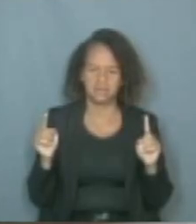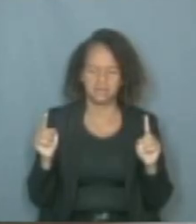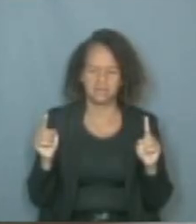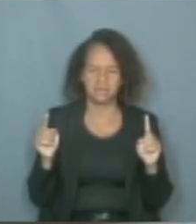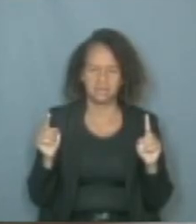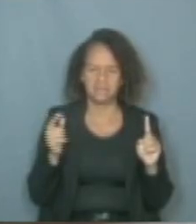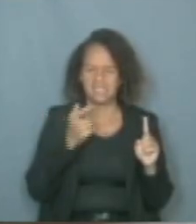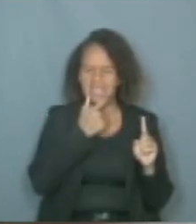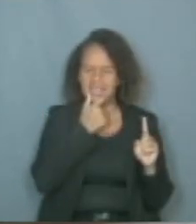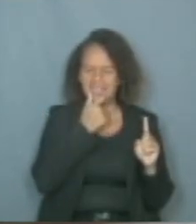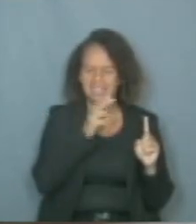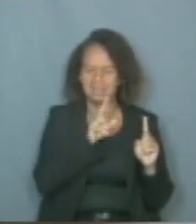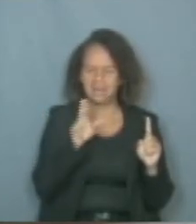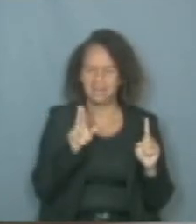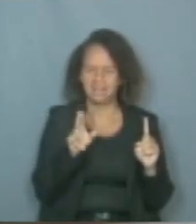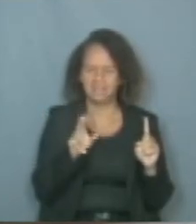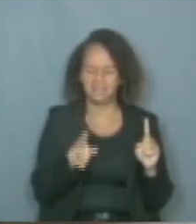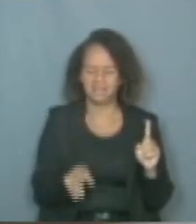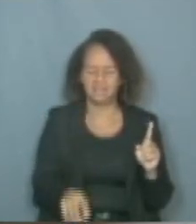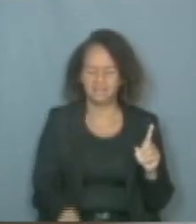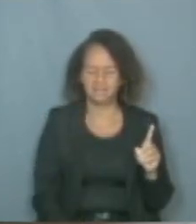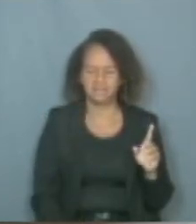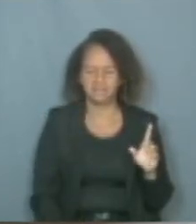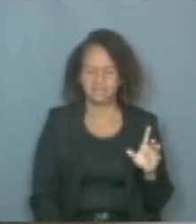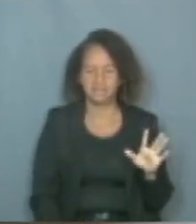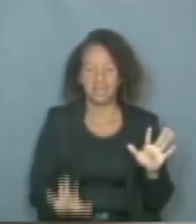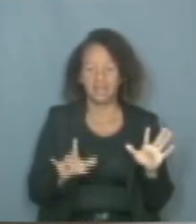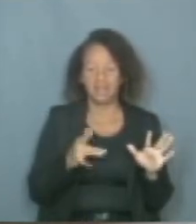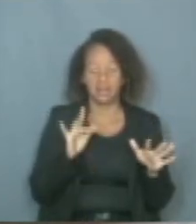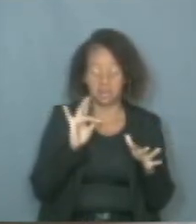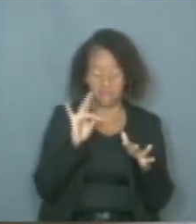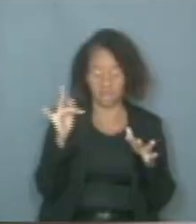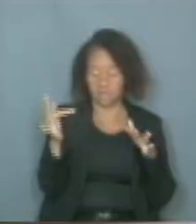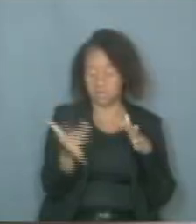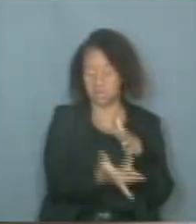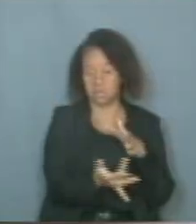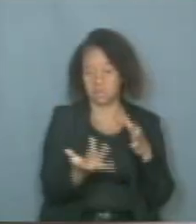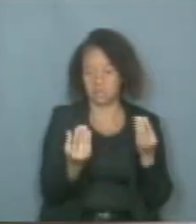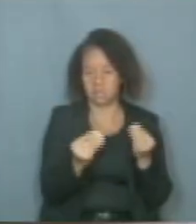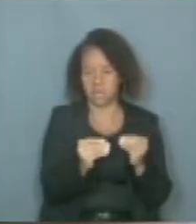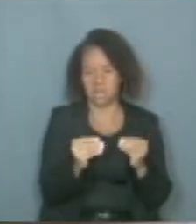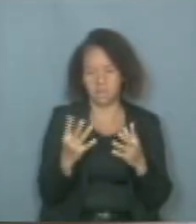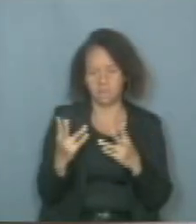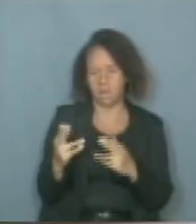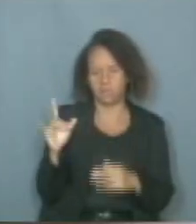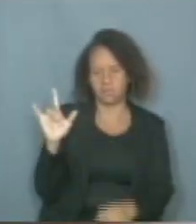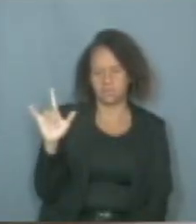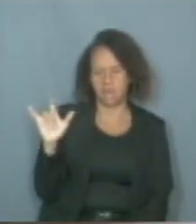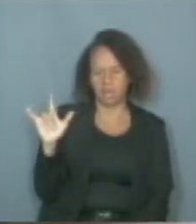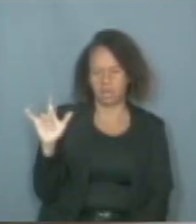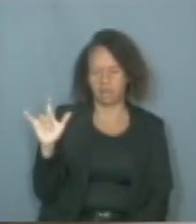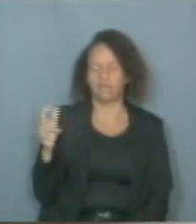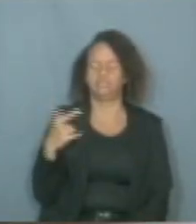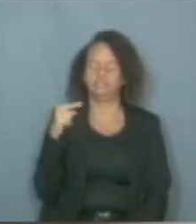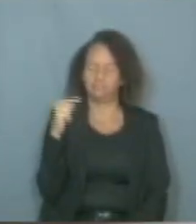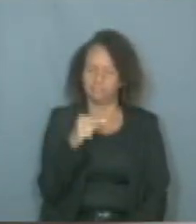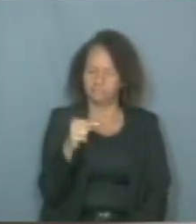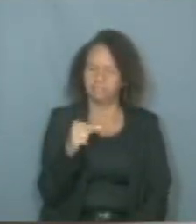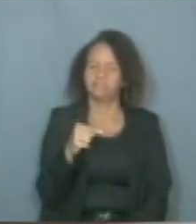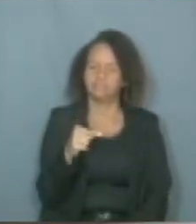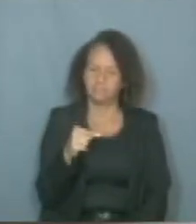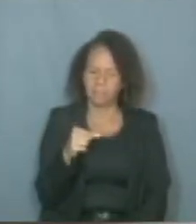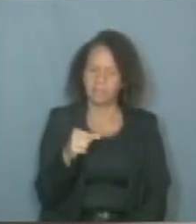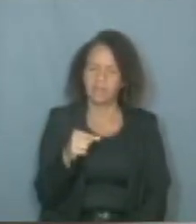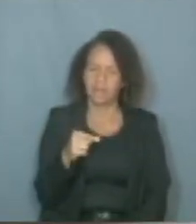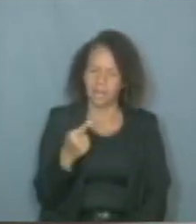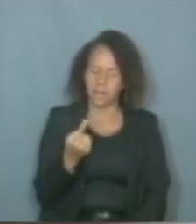Surface Web, né? Nas redes sociais como o Instagram. Ele condicionou o